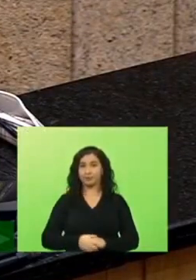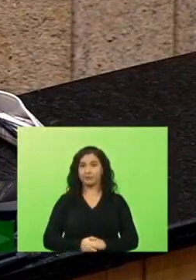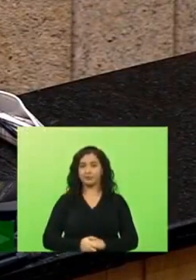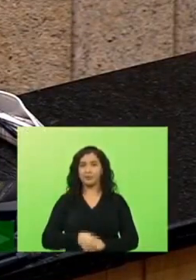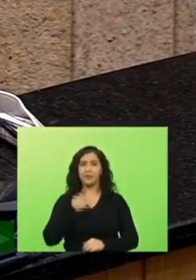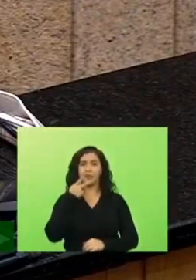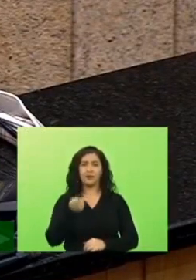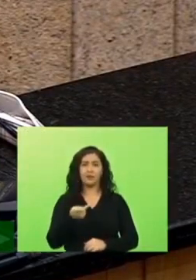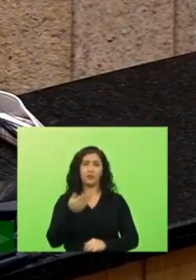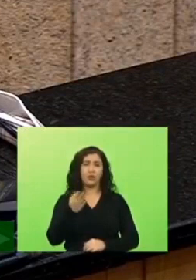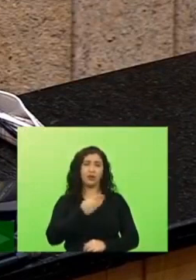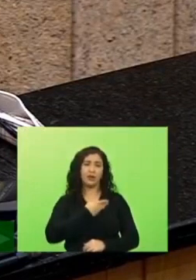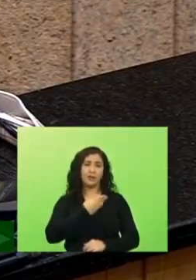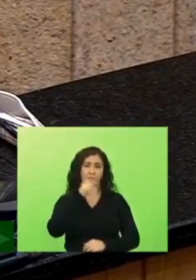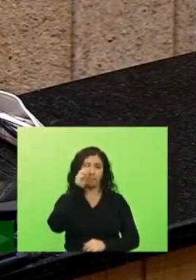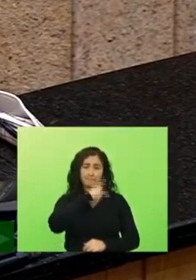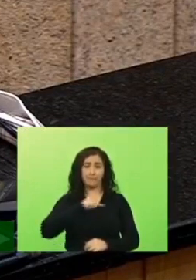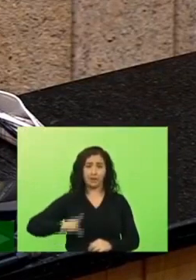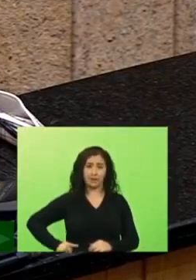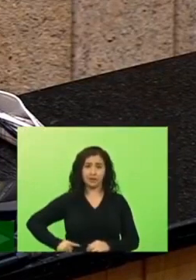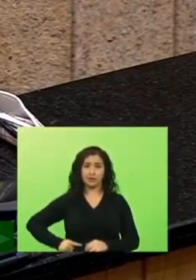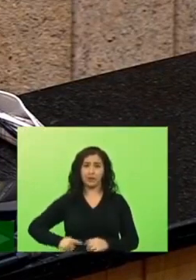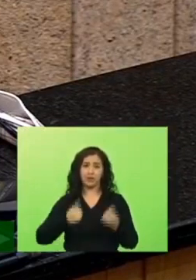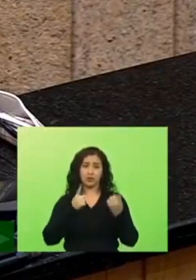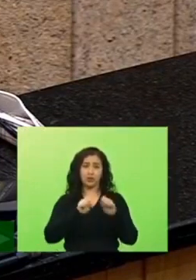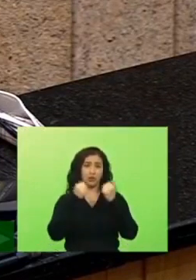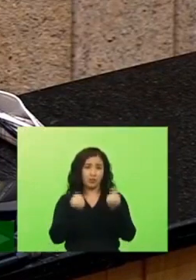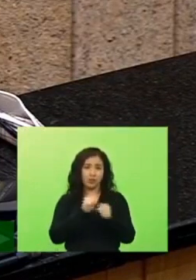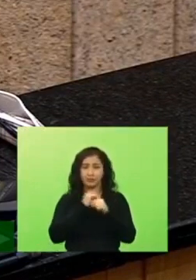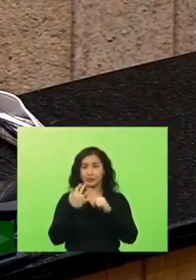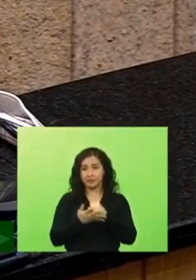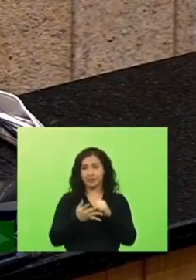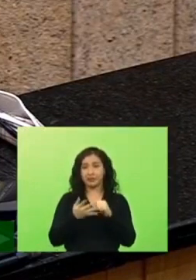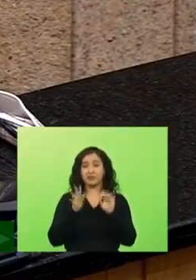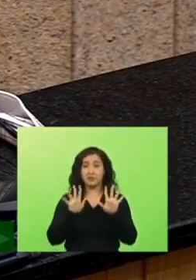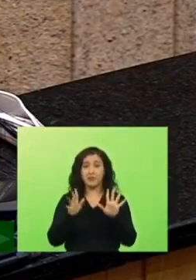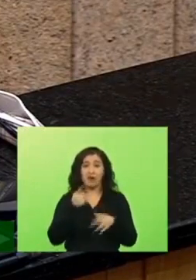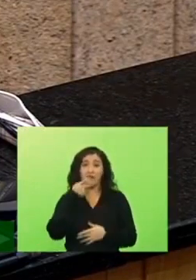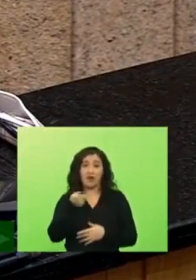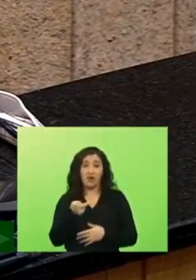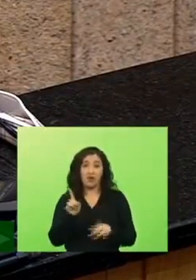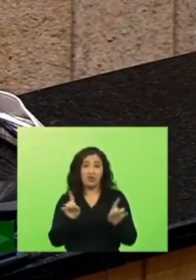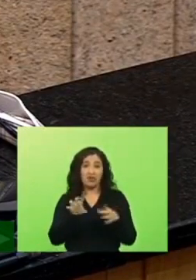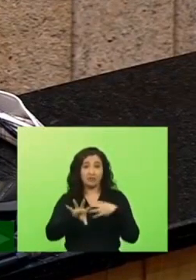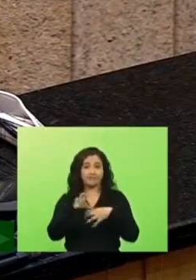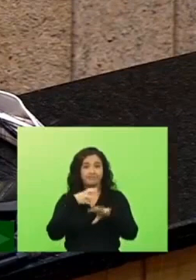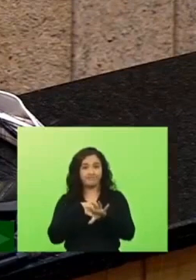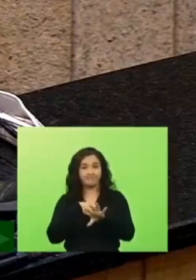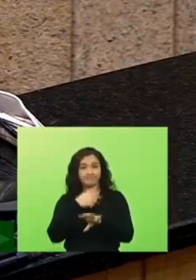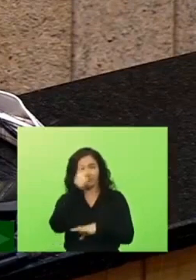tratar das questões do coronavírus, do combate ao Covid, etc., e não manifestou solidariedade. Bom, vamos